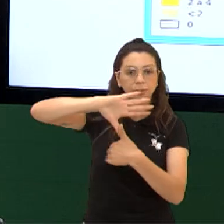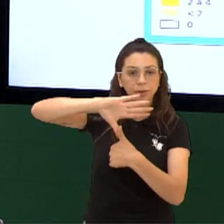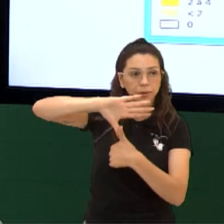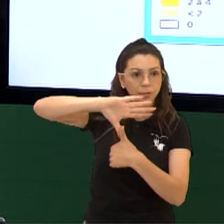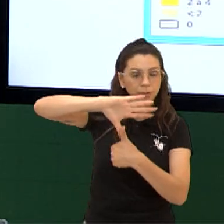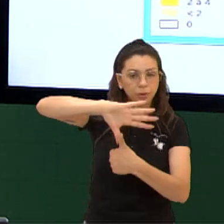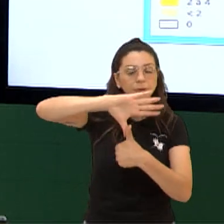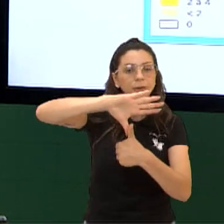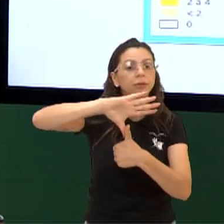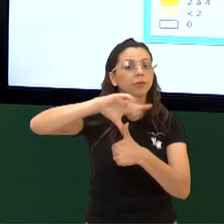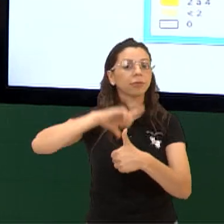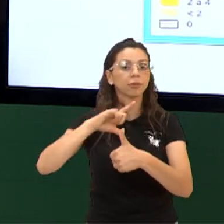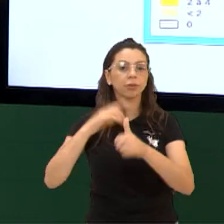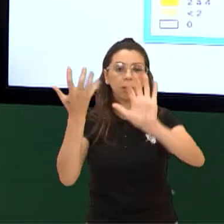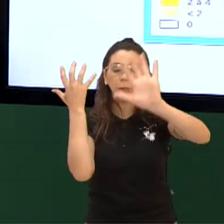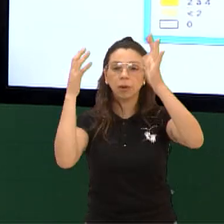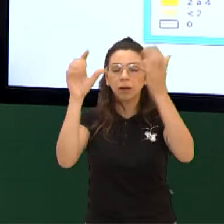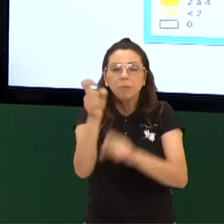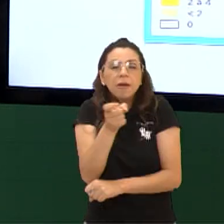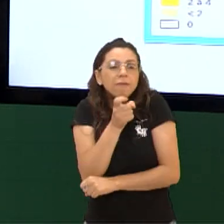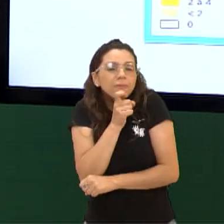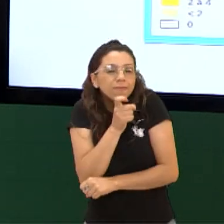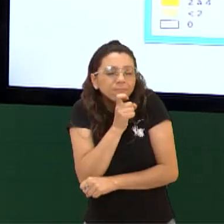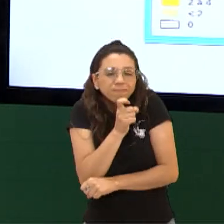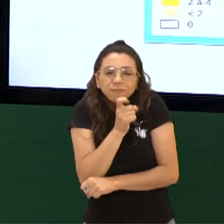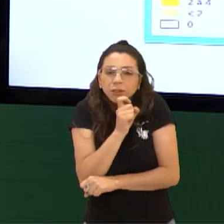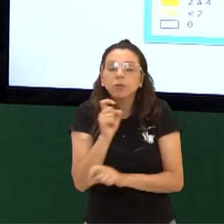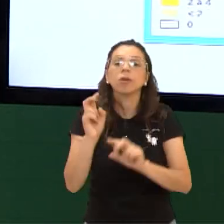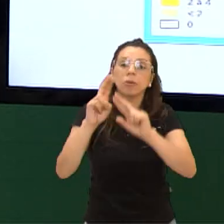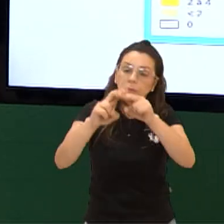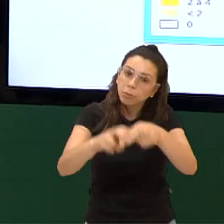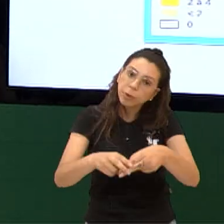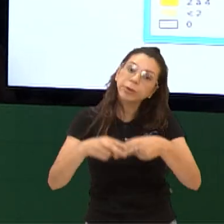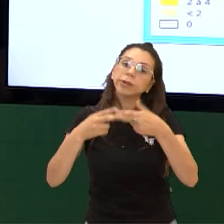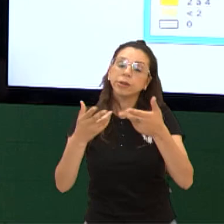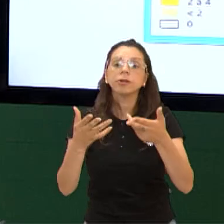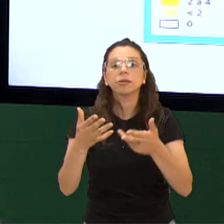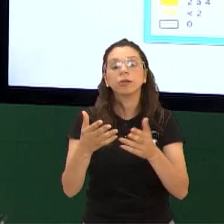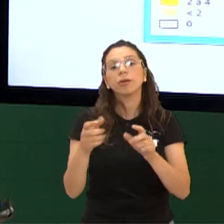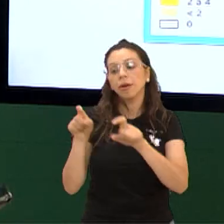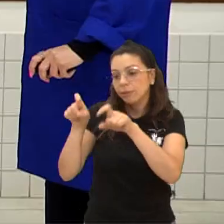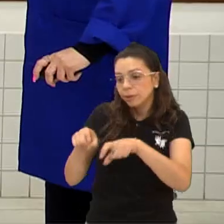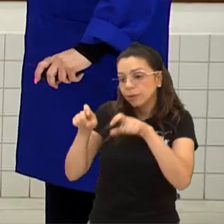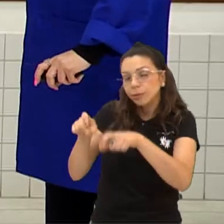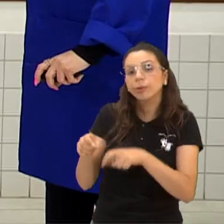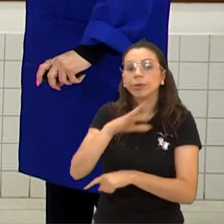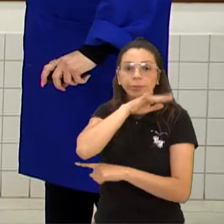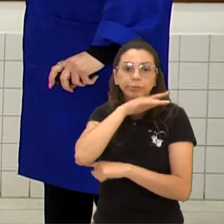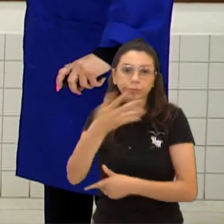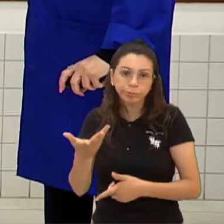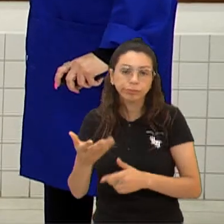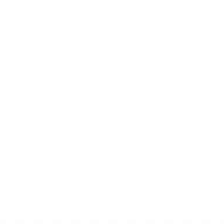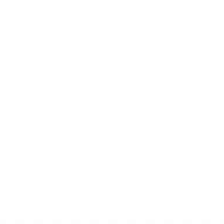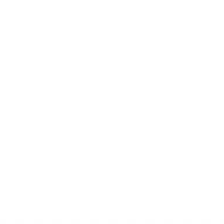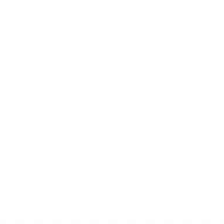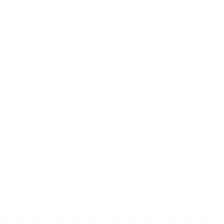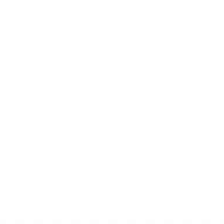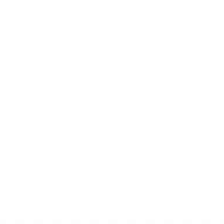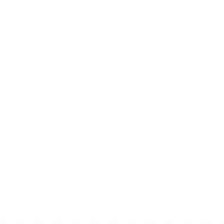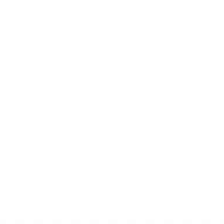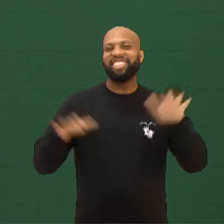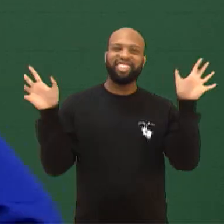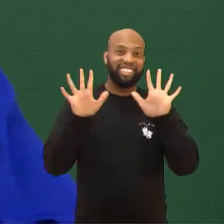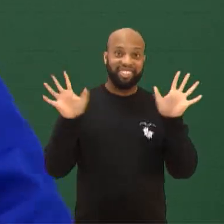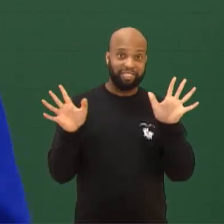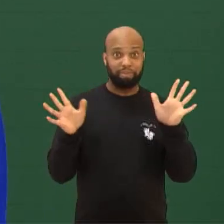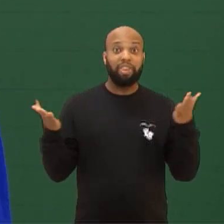temos um clima polar, clima frio, então não favorece, por exemplo, na agricultura. Vamos lá, professora?